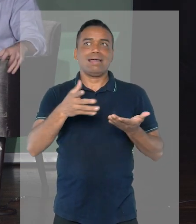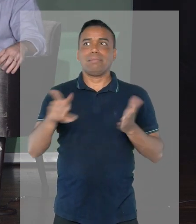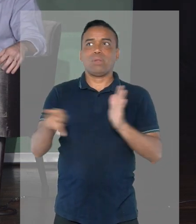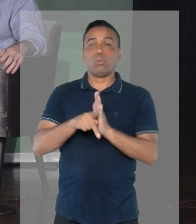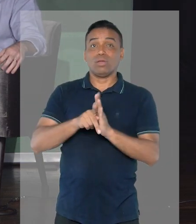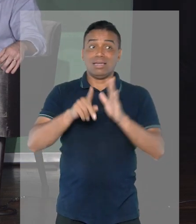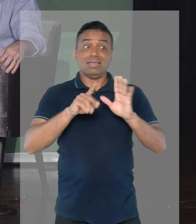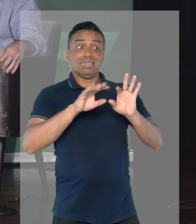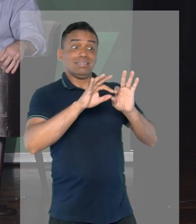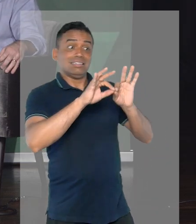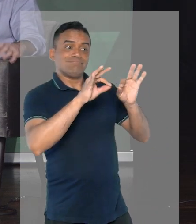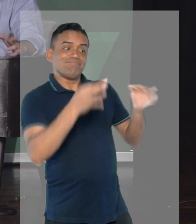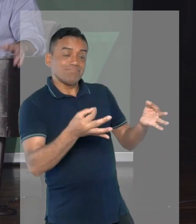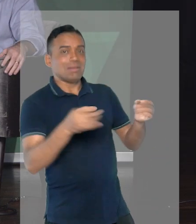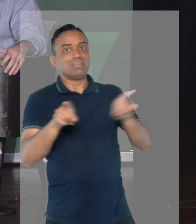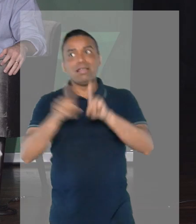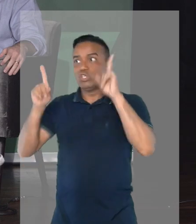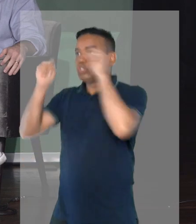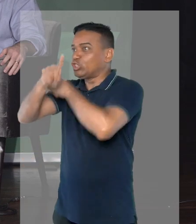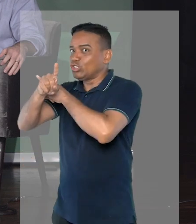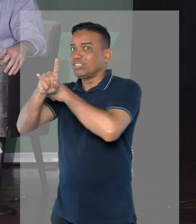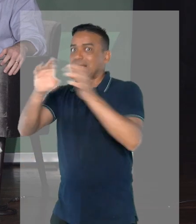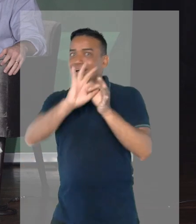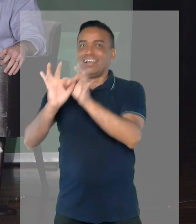o complexo ao mesmo tempo. Né? Daí funciona.